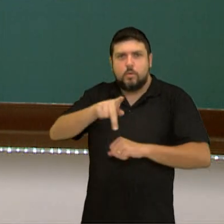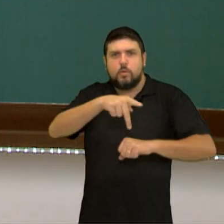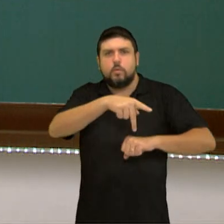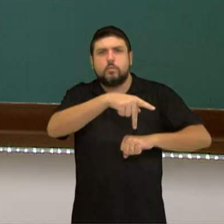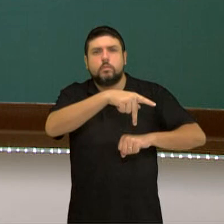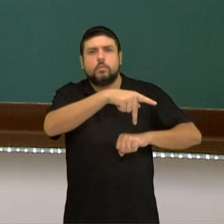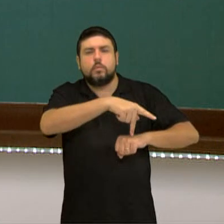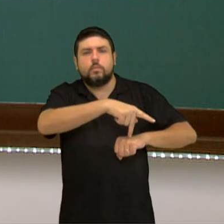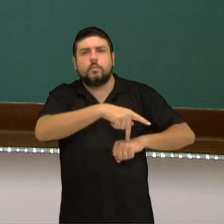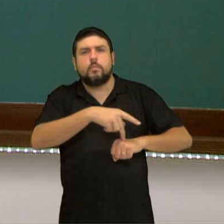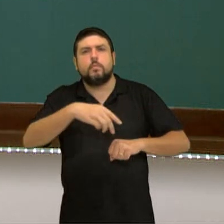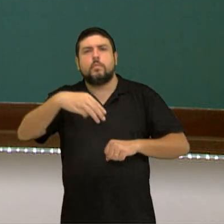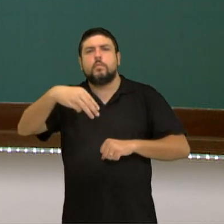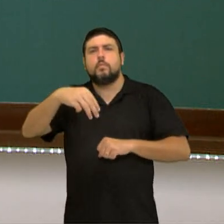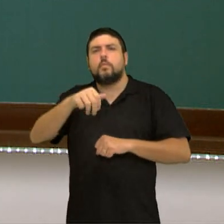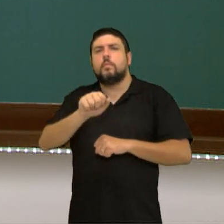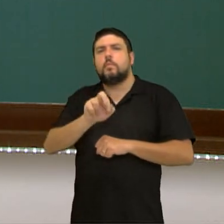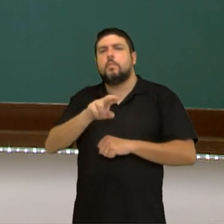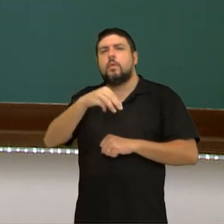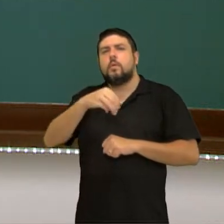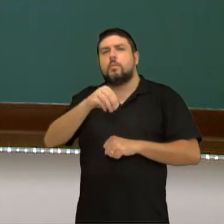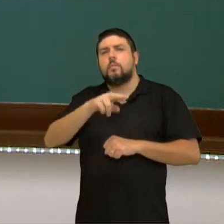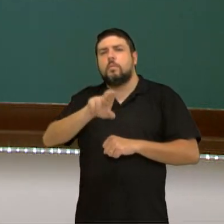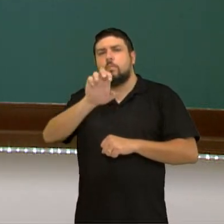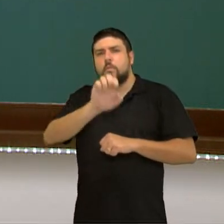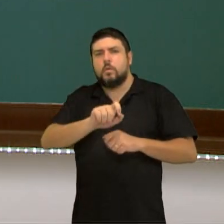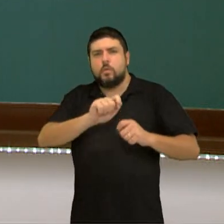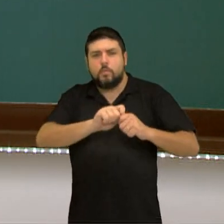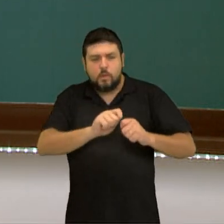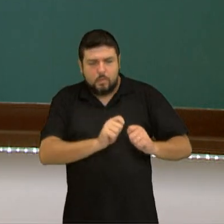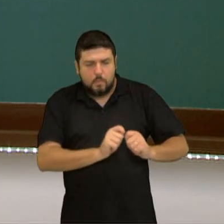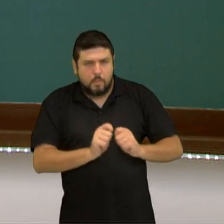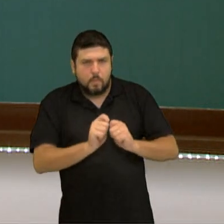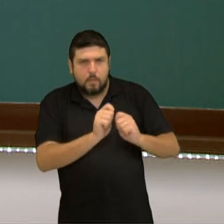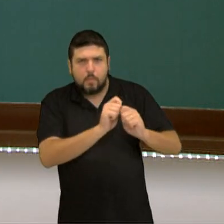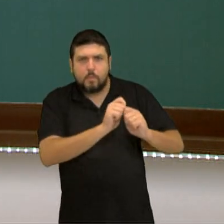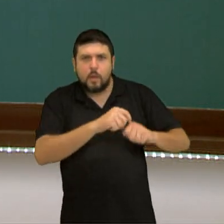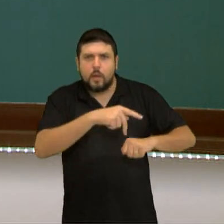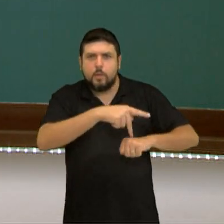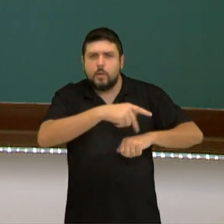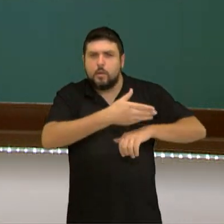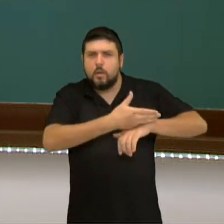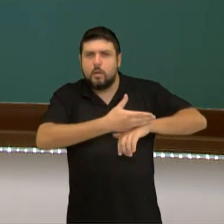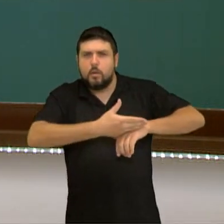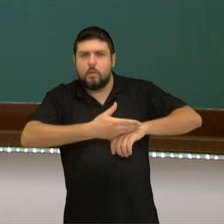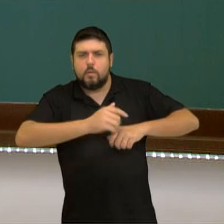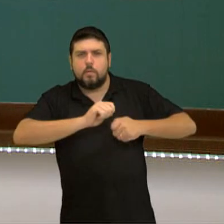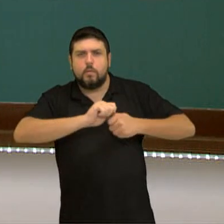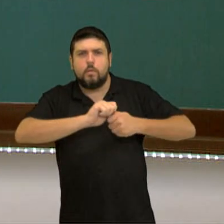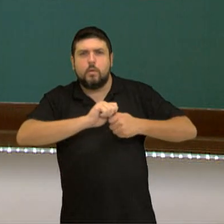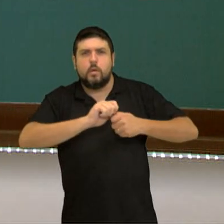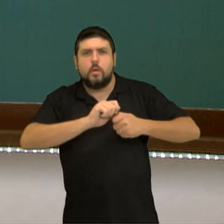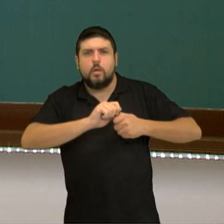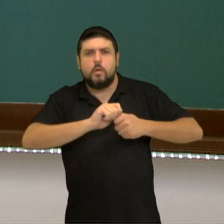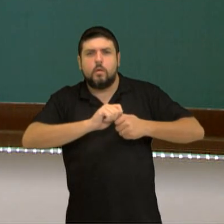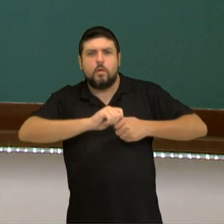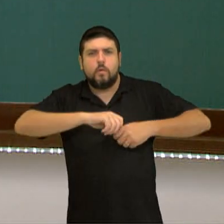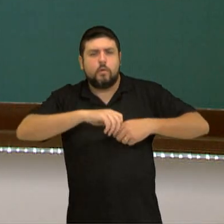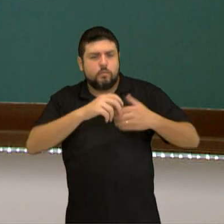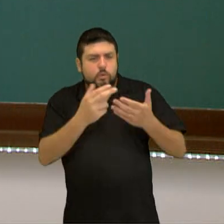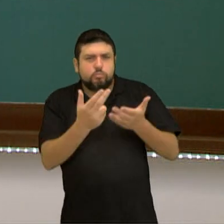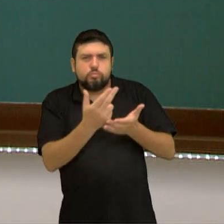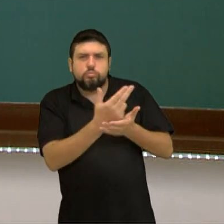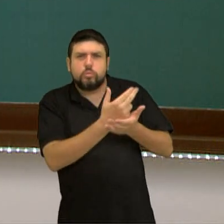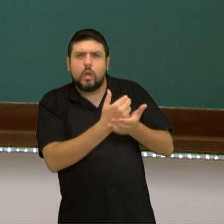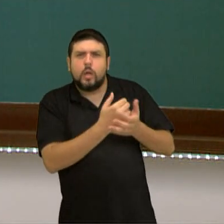né? O mármore tão famoso do Michelangelo, Parla, dizia que dentro daquele bloco de mármore estava literalmente